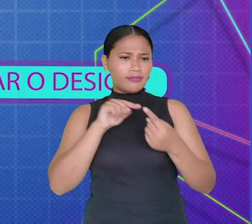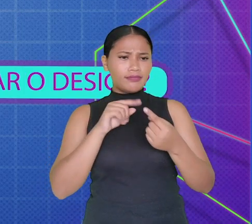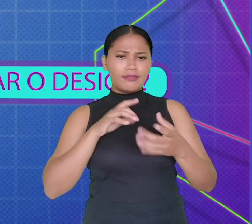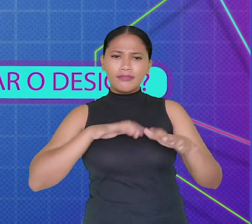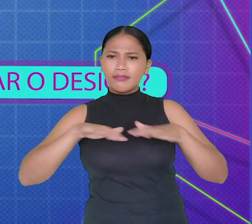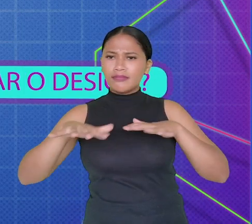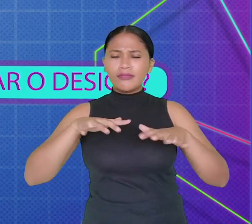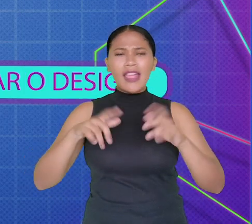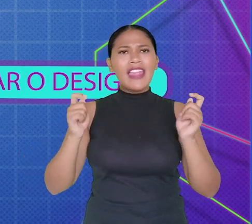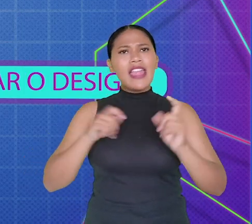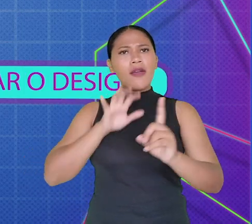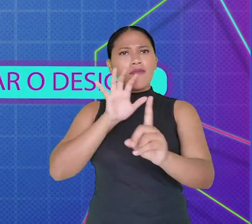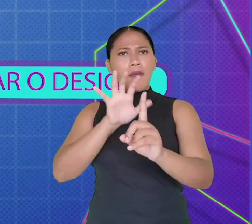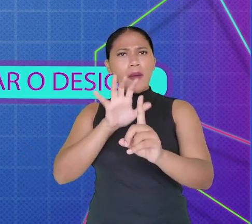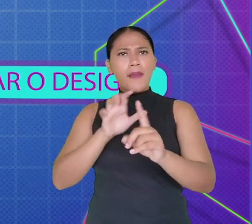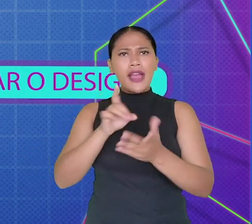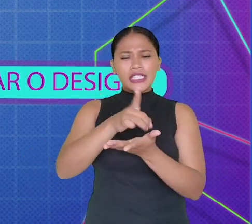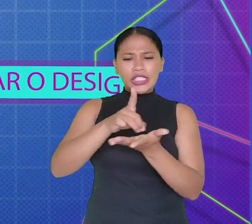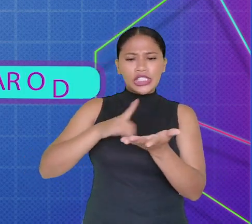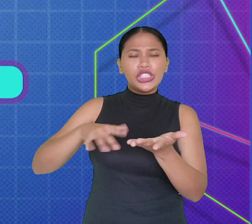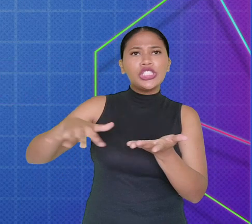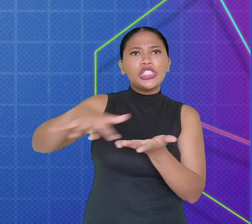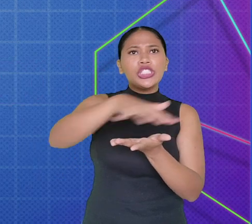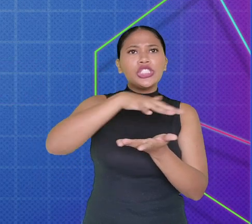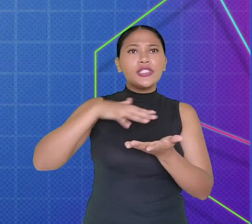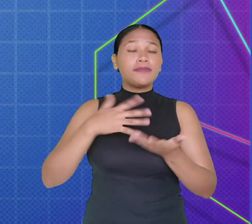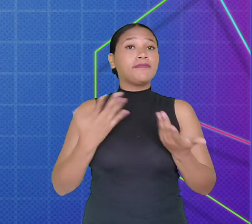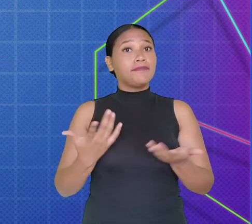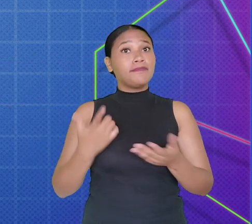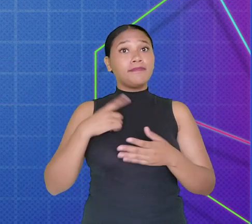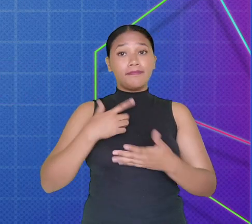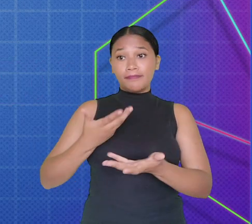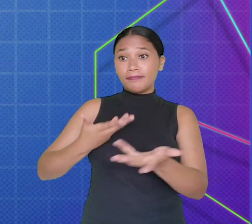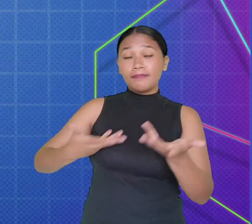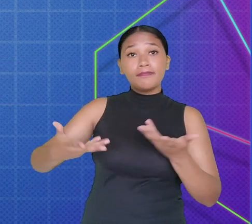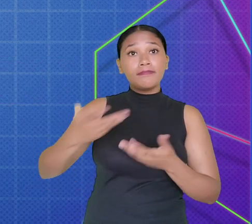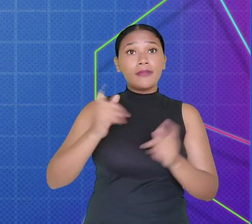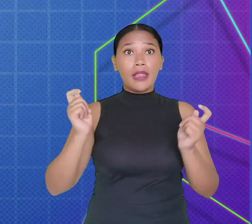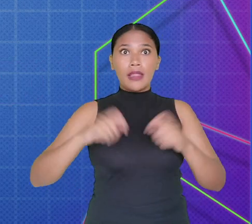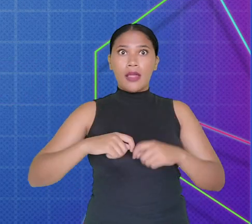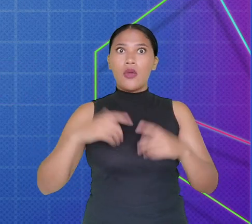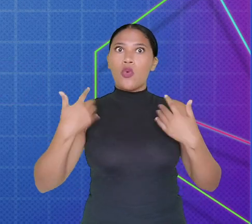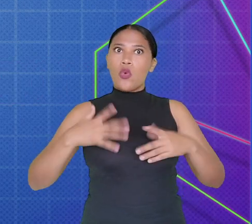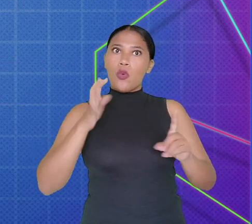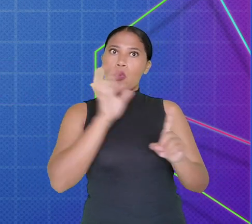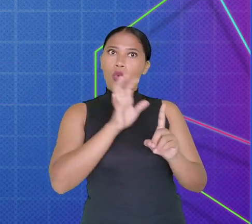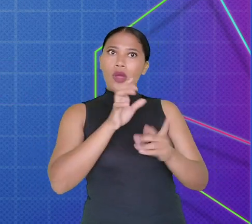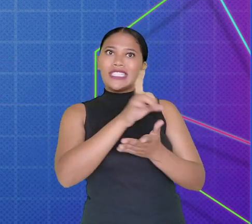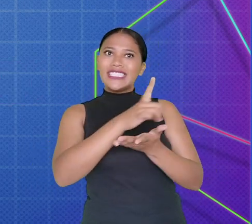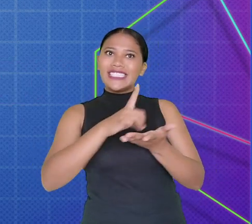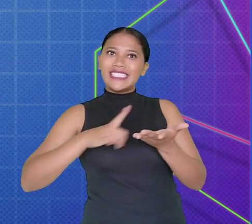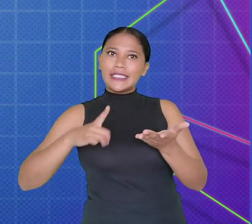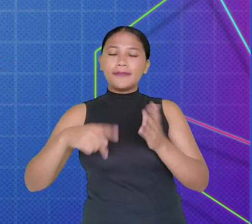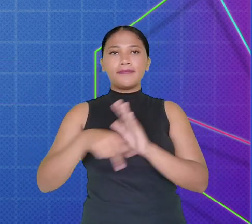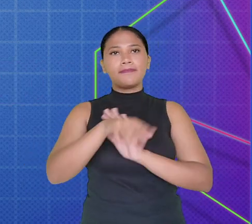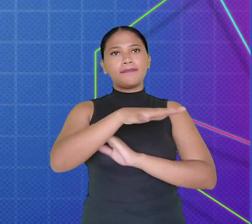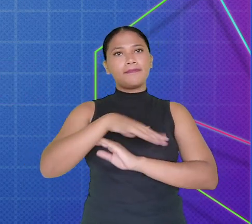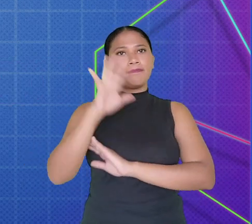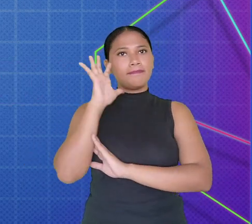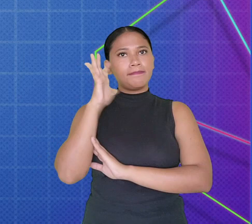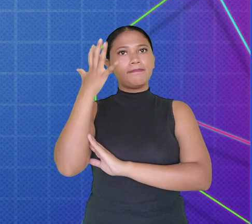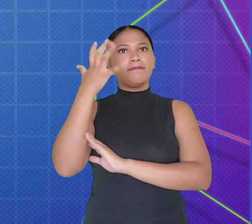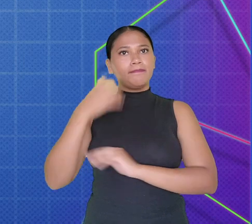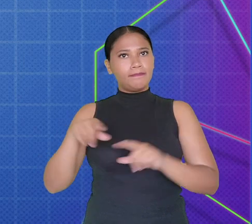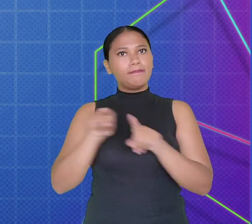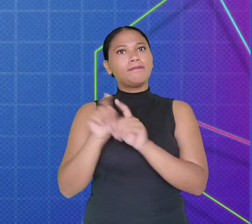Como as interações orgânicas podem influenciar o design? As interações orgânicas podem ter um grande impacto no design de